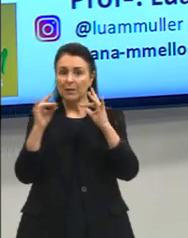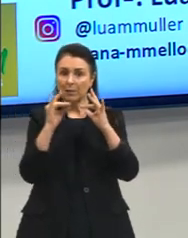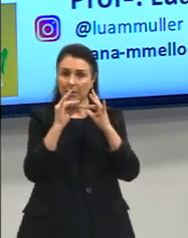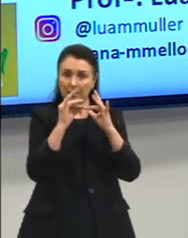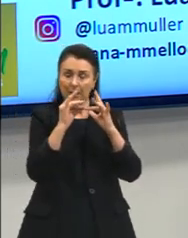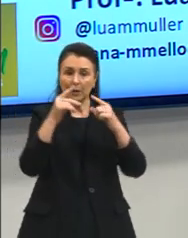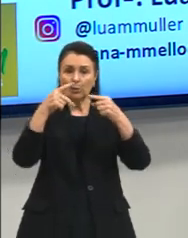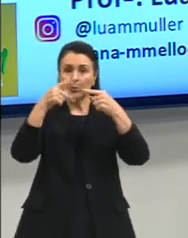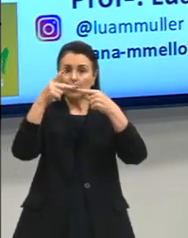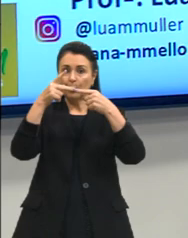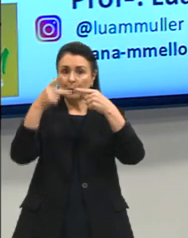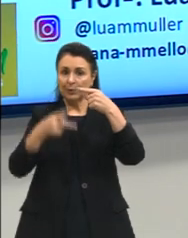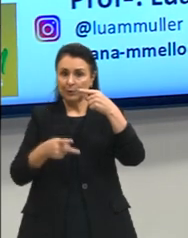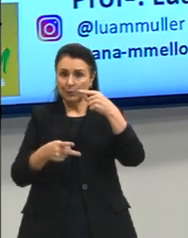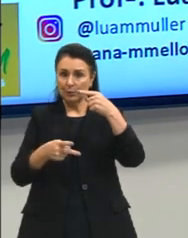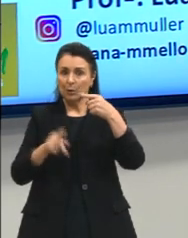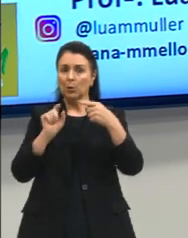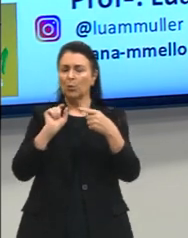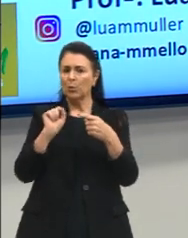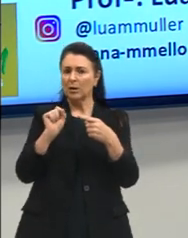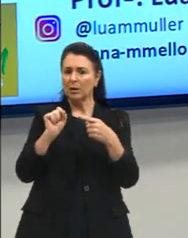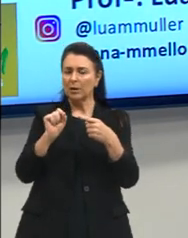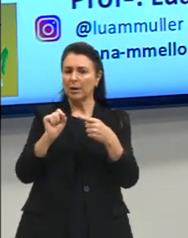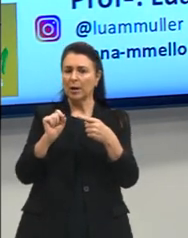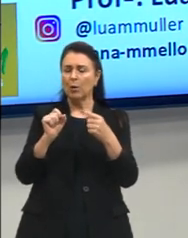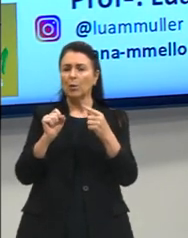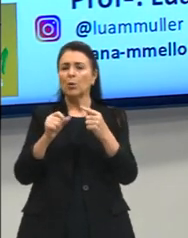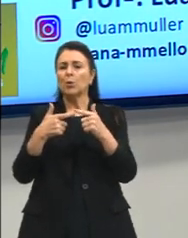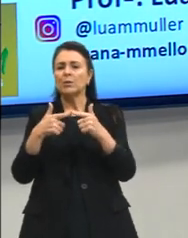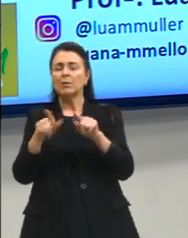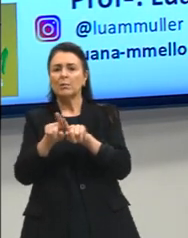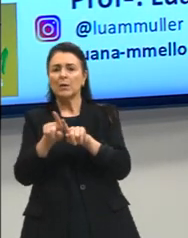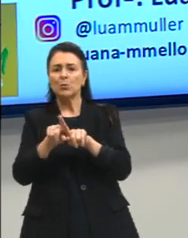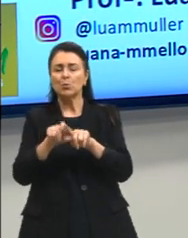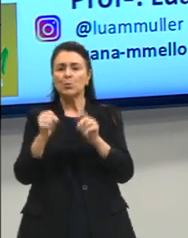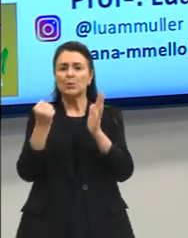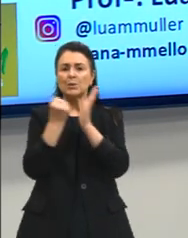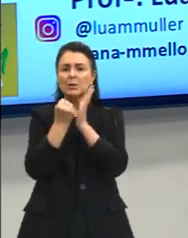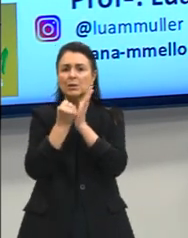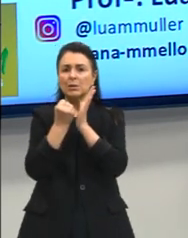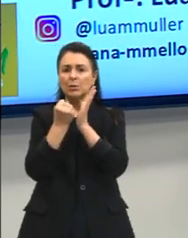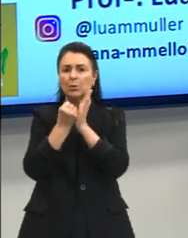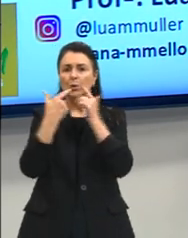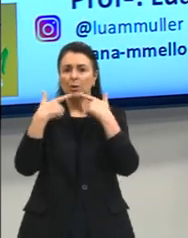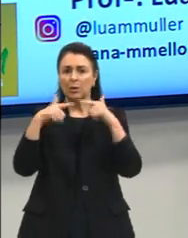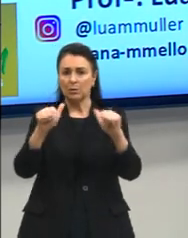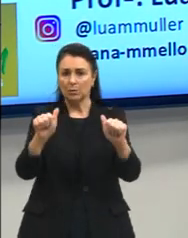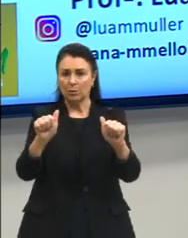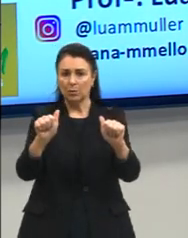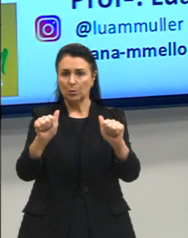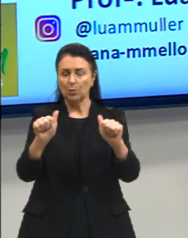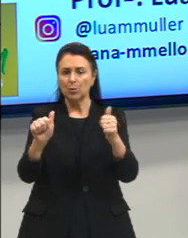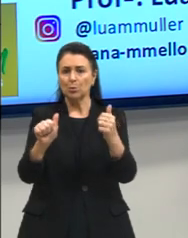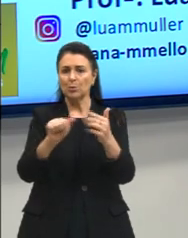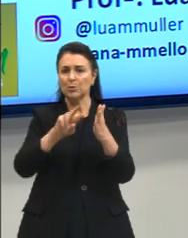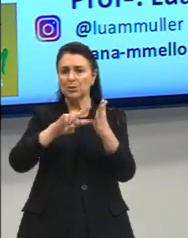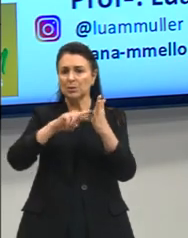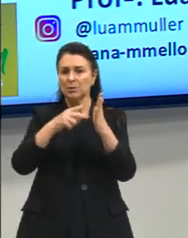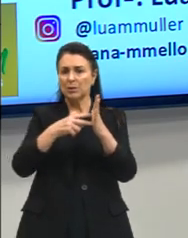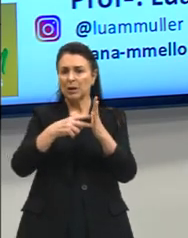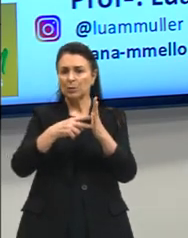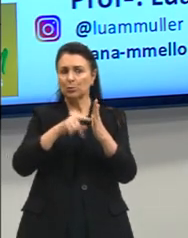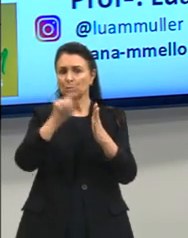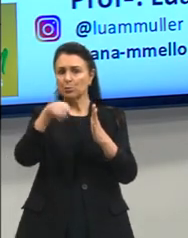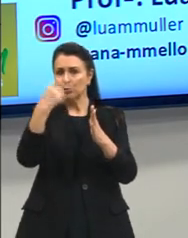esse estudo o que que é o signo linguístico o que que é um sentar Guima e o que que é um paradigma a professora que